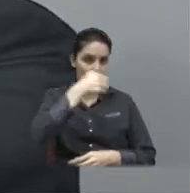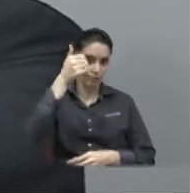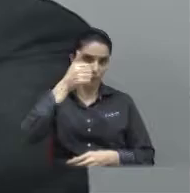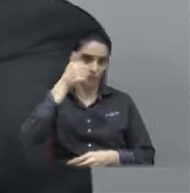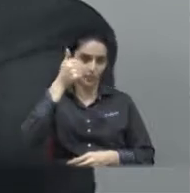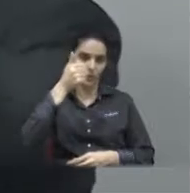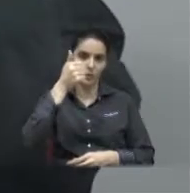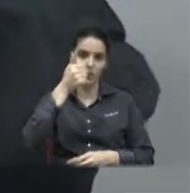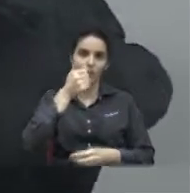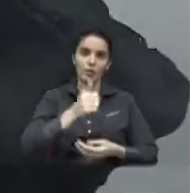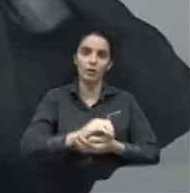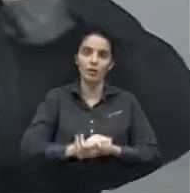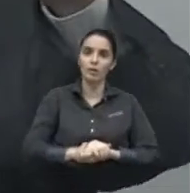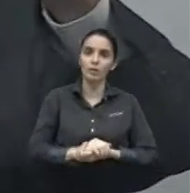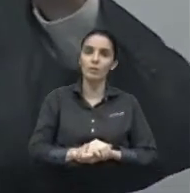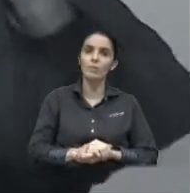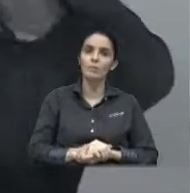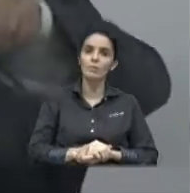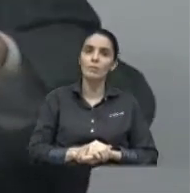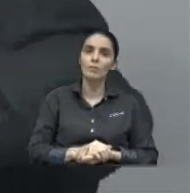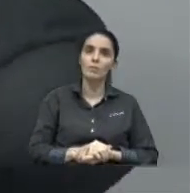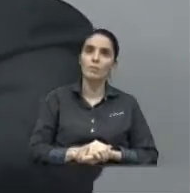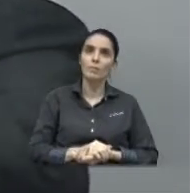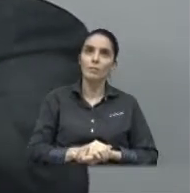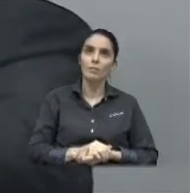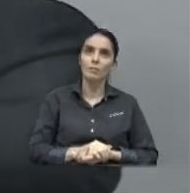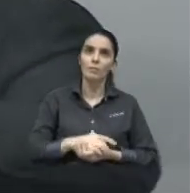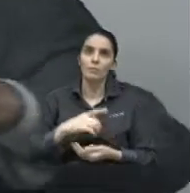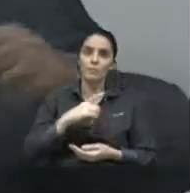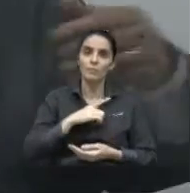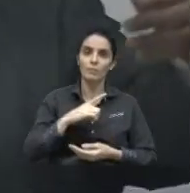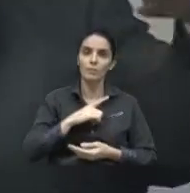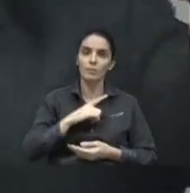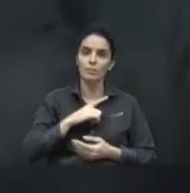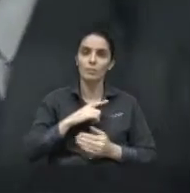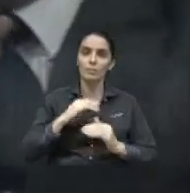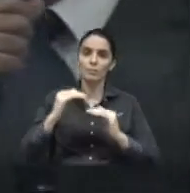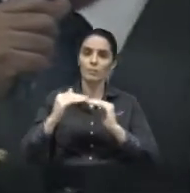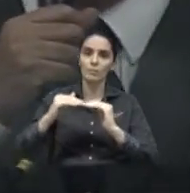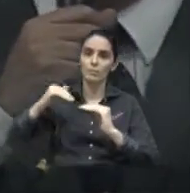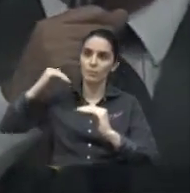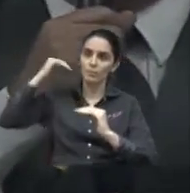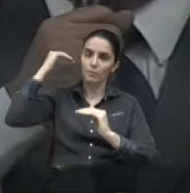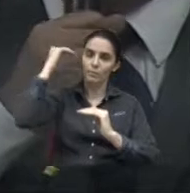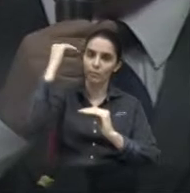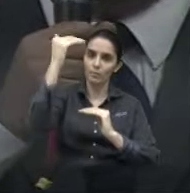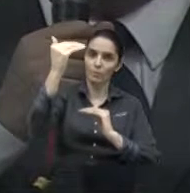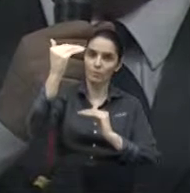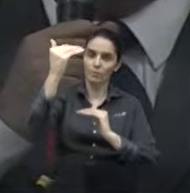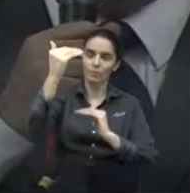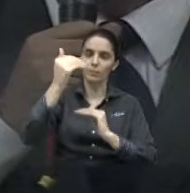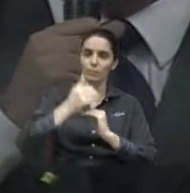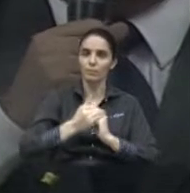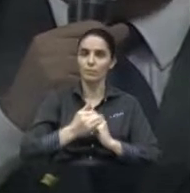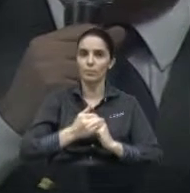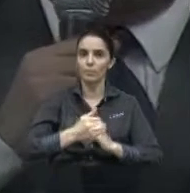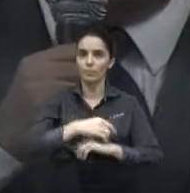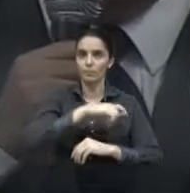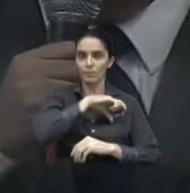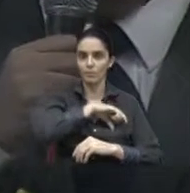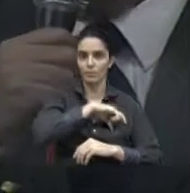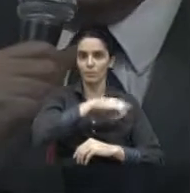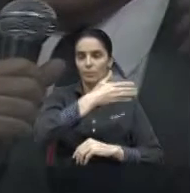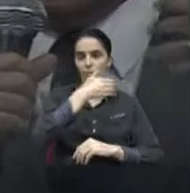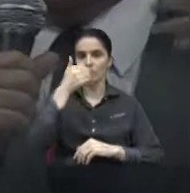com condição de ter alto nível dentro dessa casa. Então, com o valor da remuneração